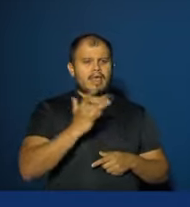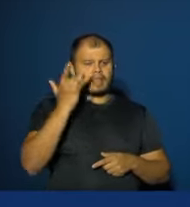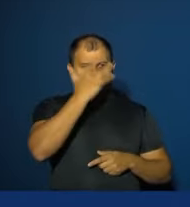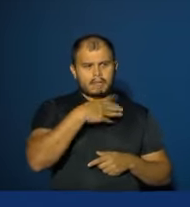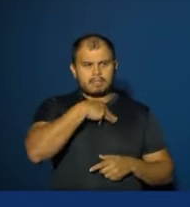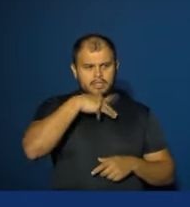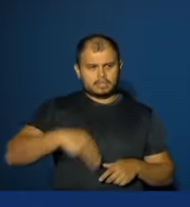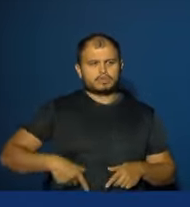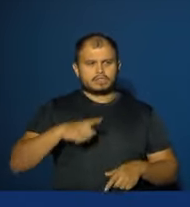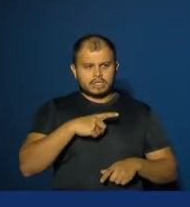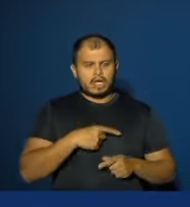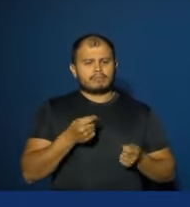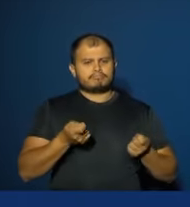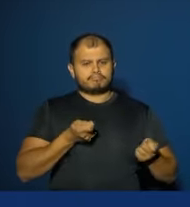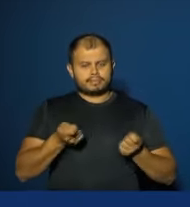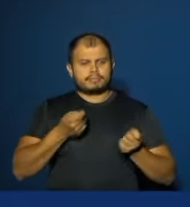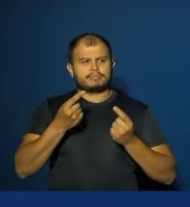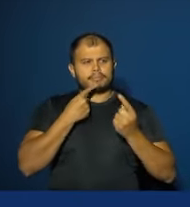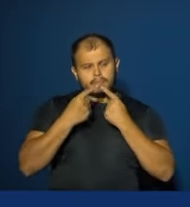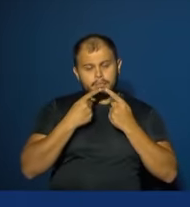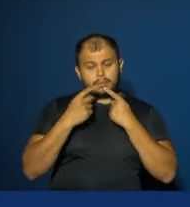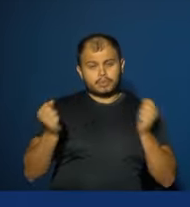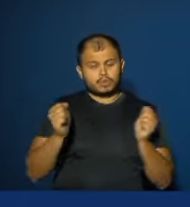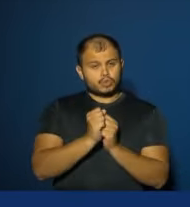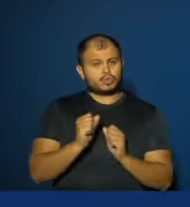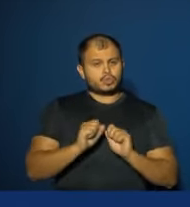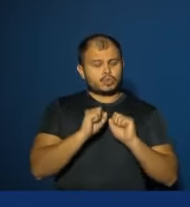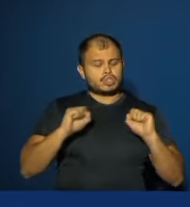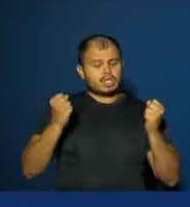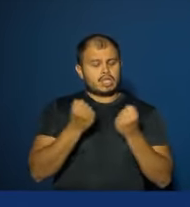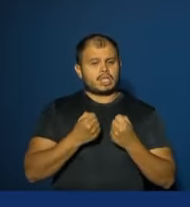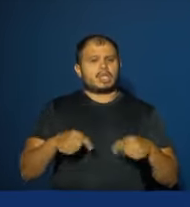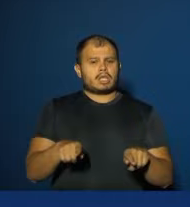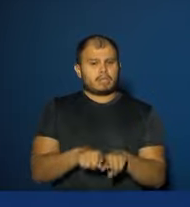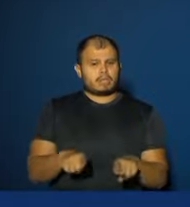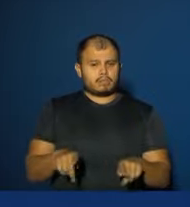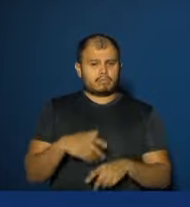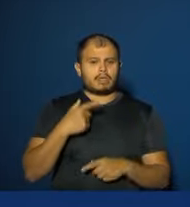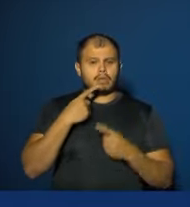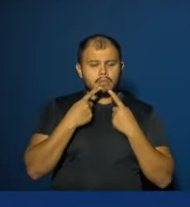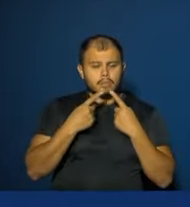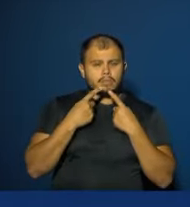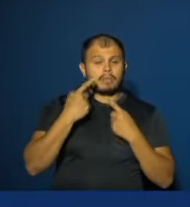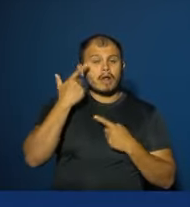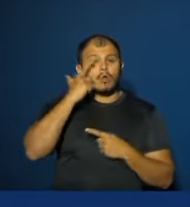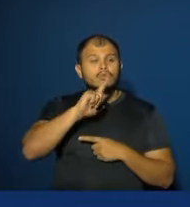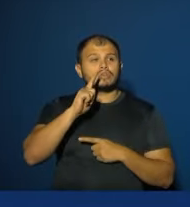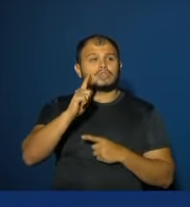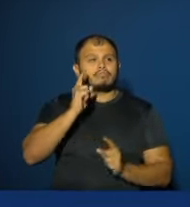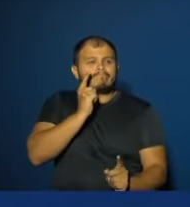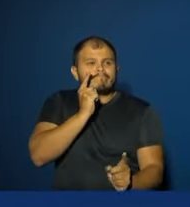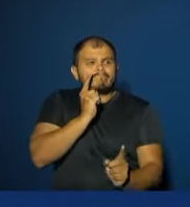aqui ontem, em diálogo com o Senado, com o Congresso, para encontrar uma